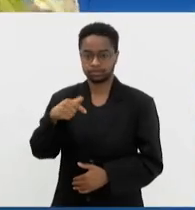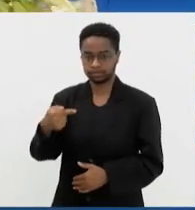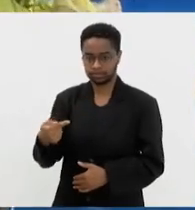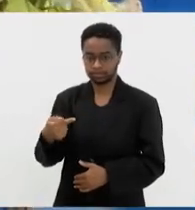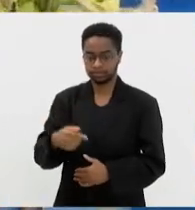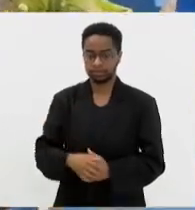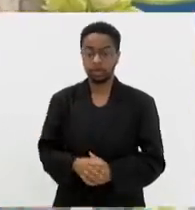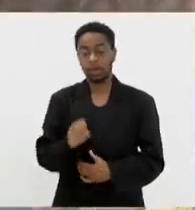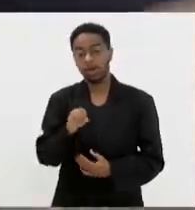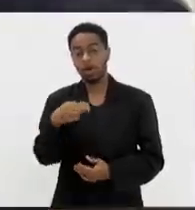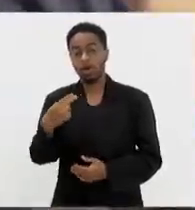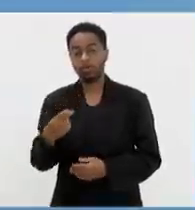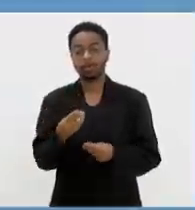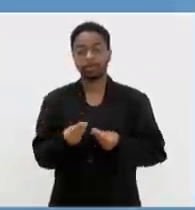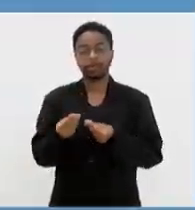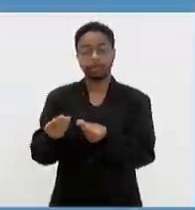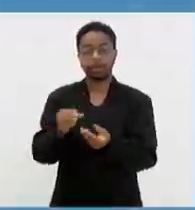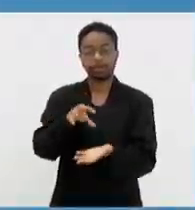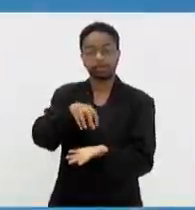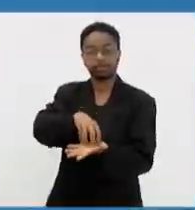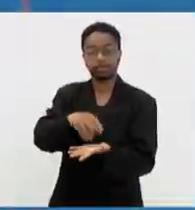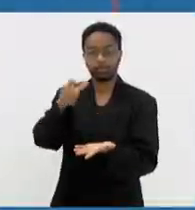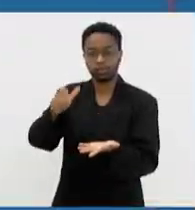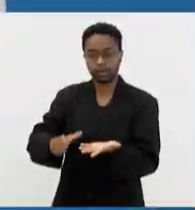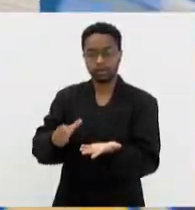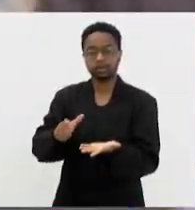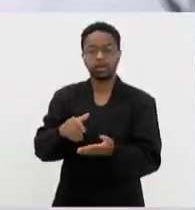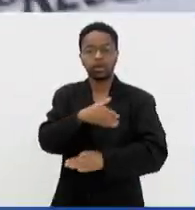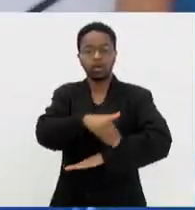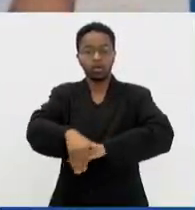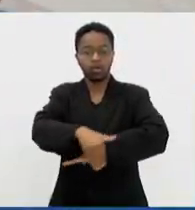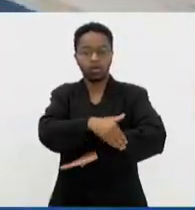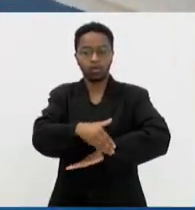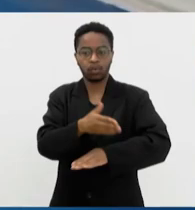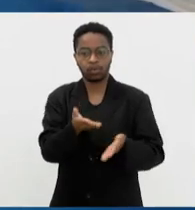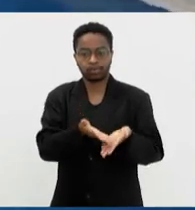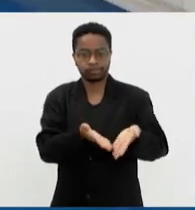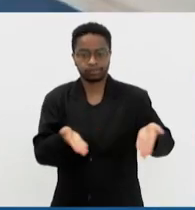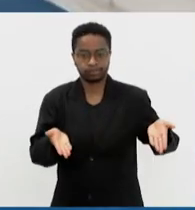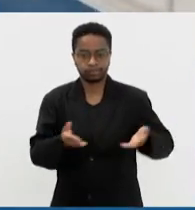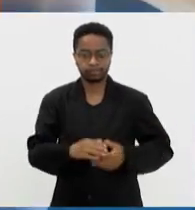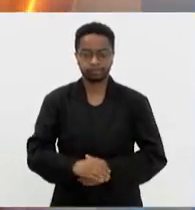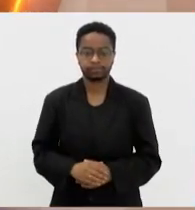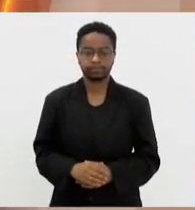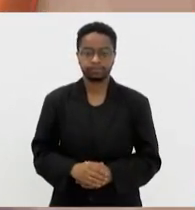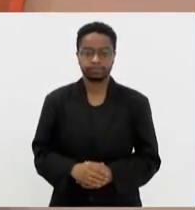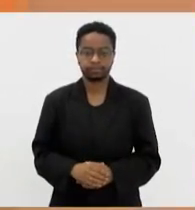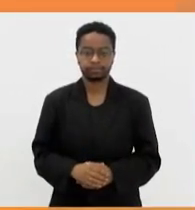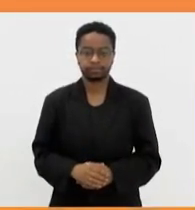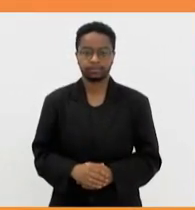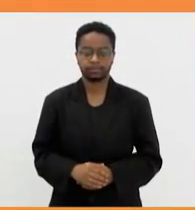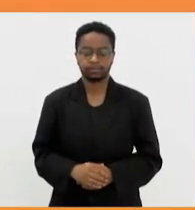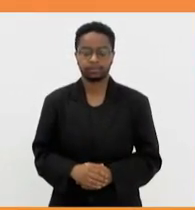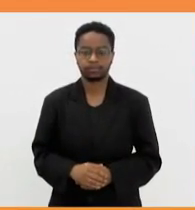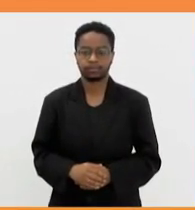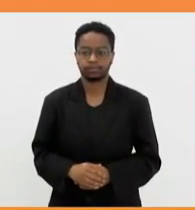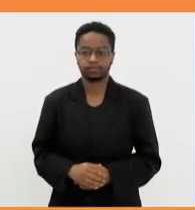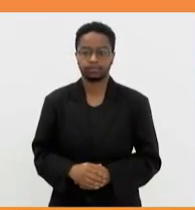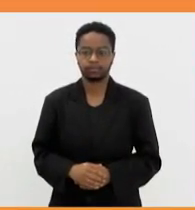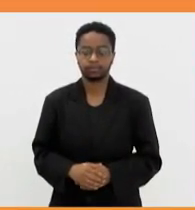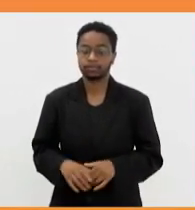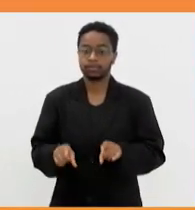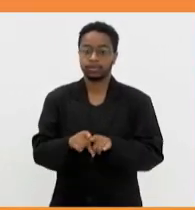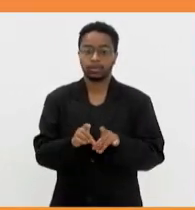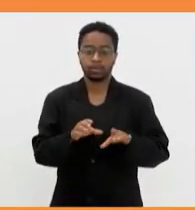22 99877 6797 ou entregar na base da unidade, na Rua Marechal Floriano, 174, no centro. A